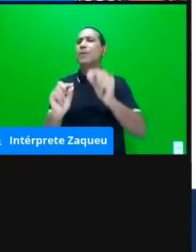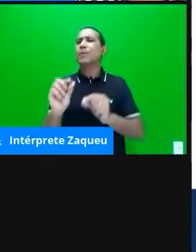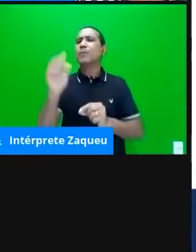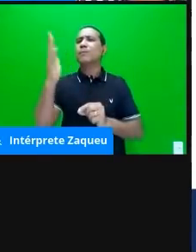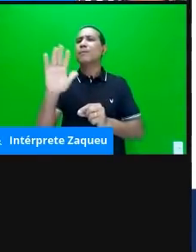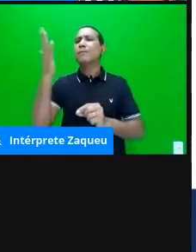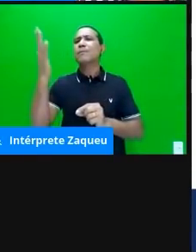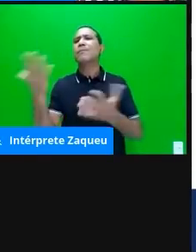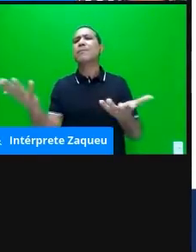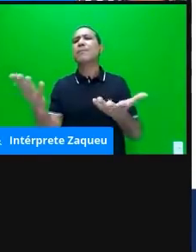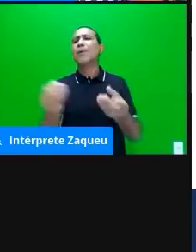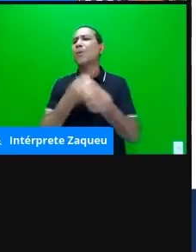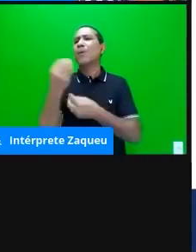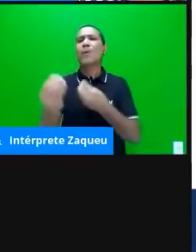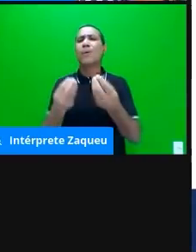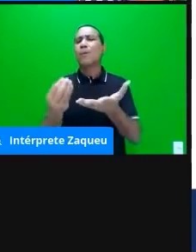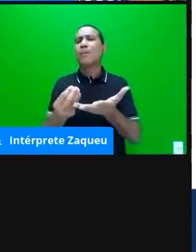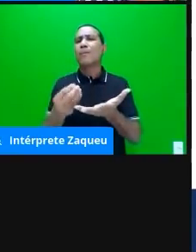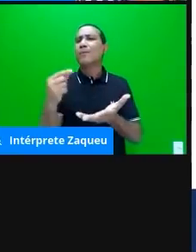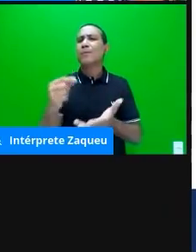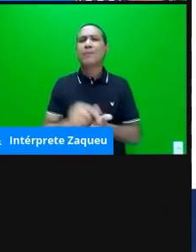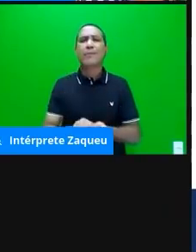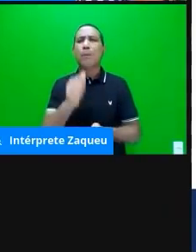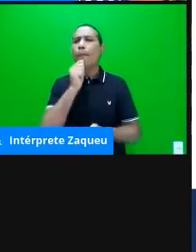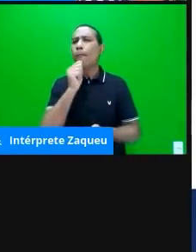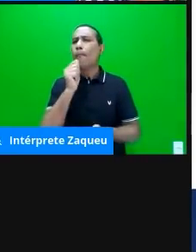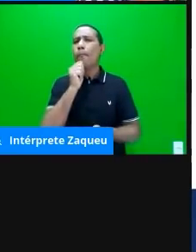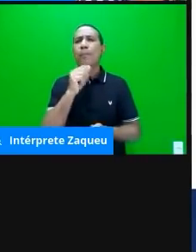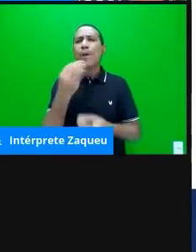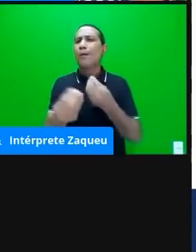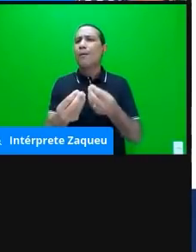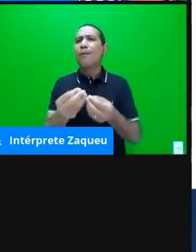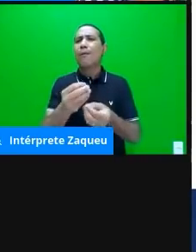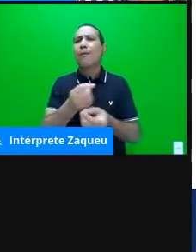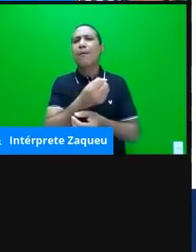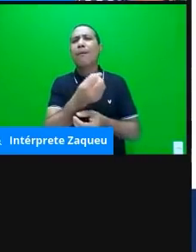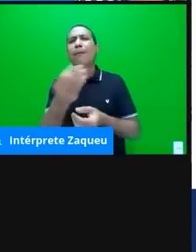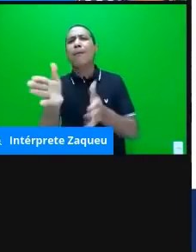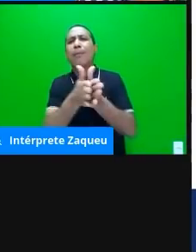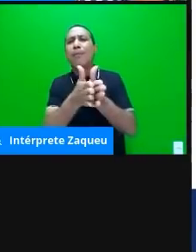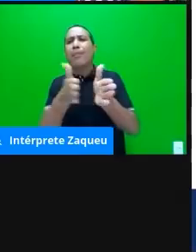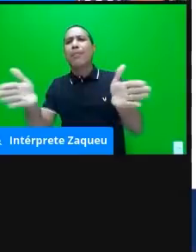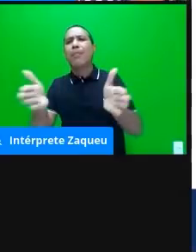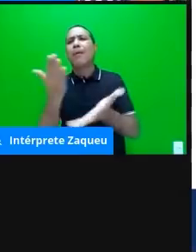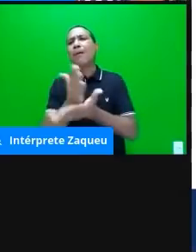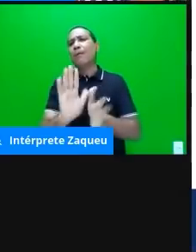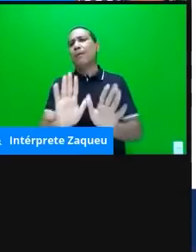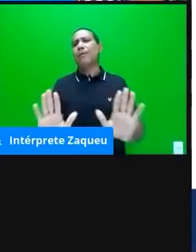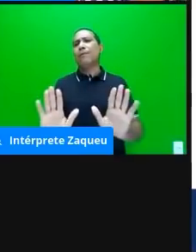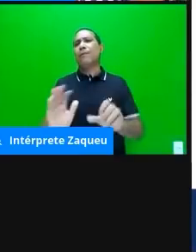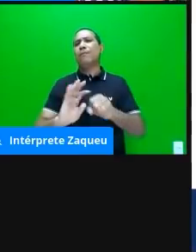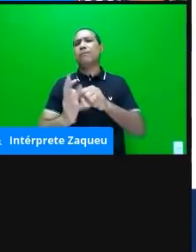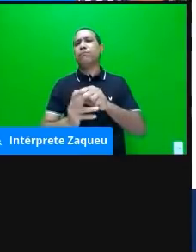e em tão curto espaço de tempo. A preocupação de todos é a falta de